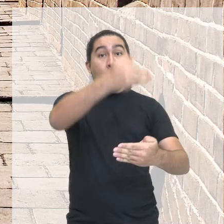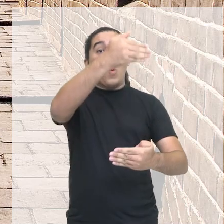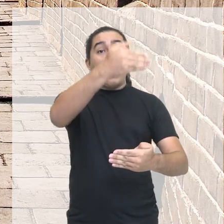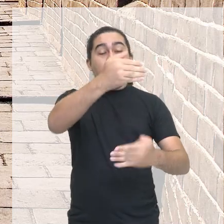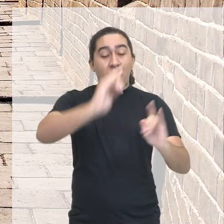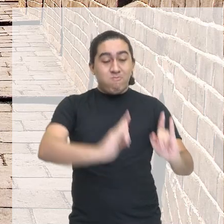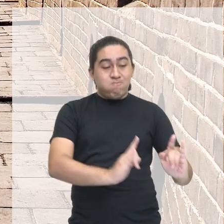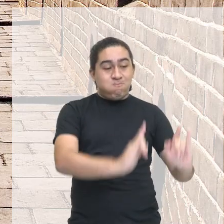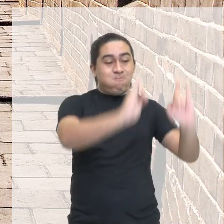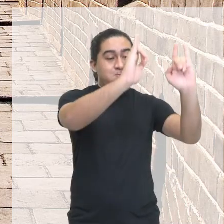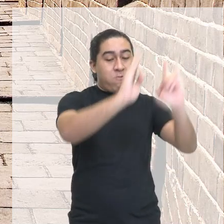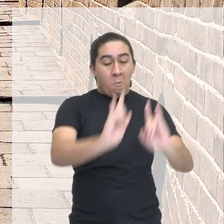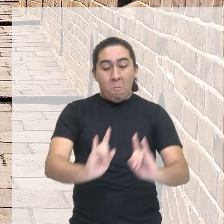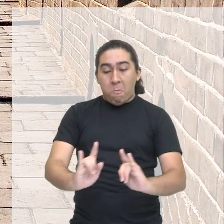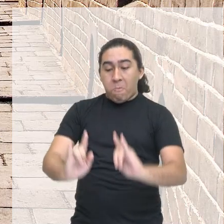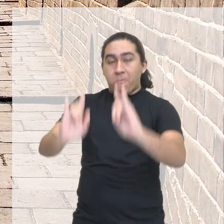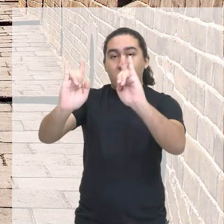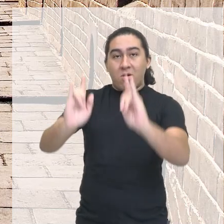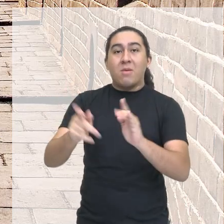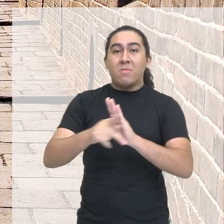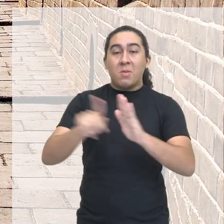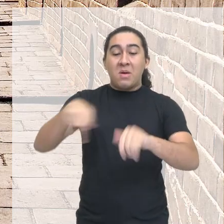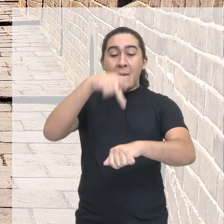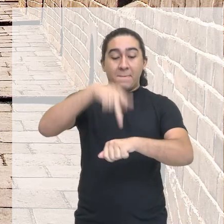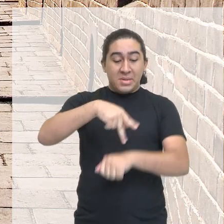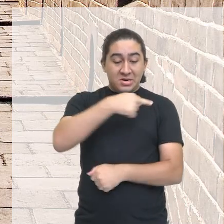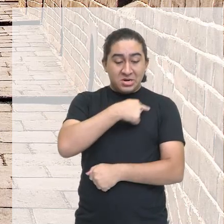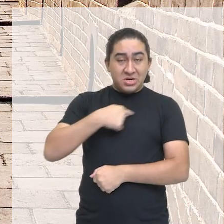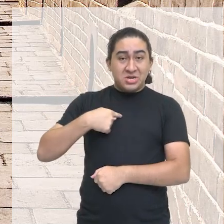China, né? Essa que é uma construção